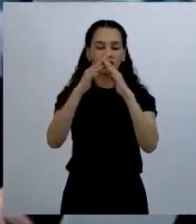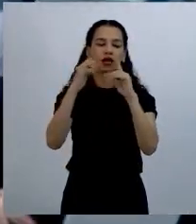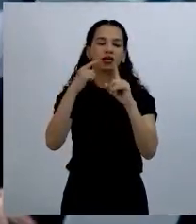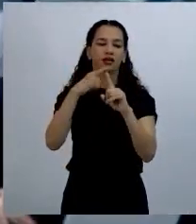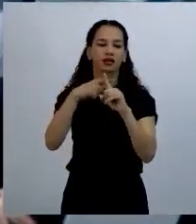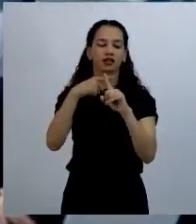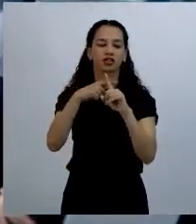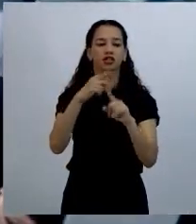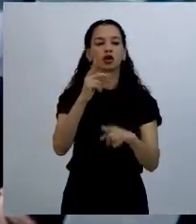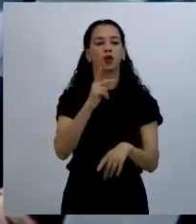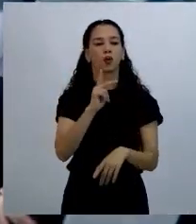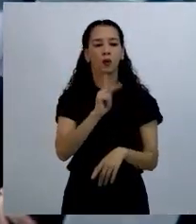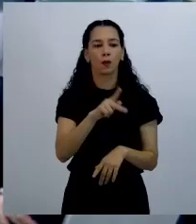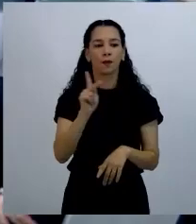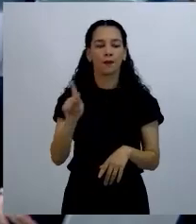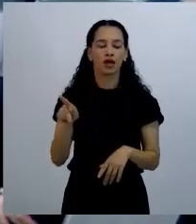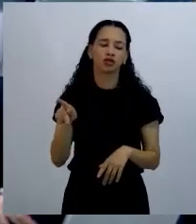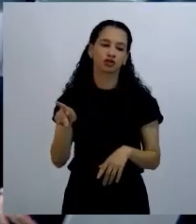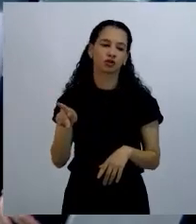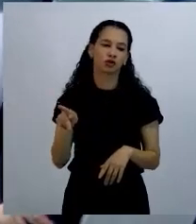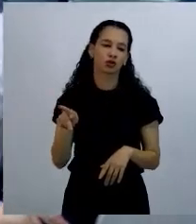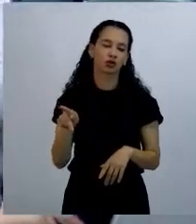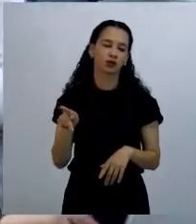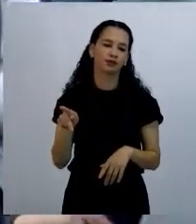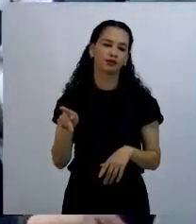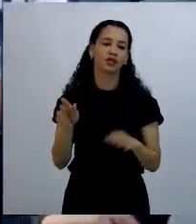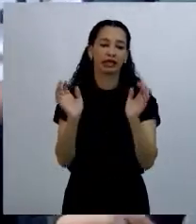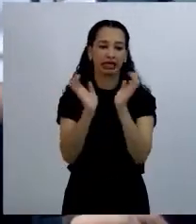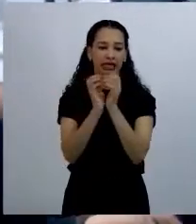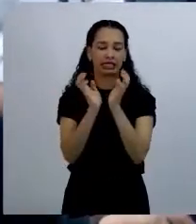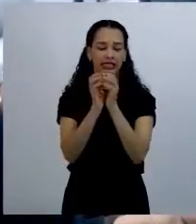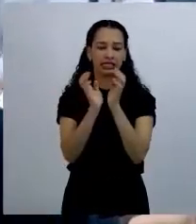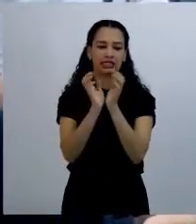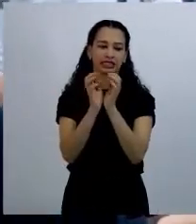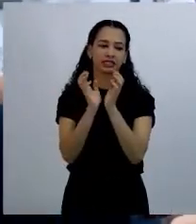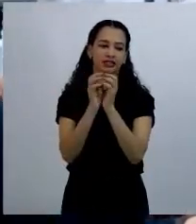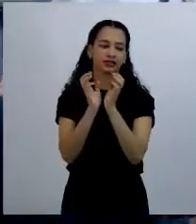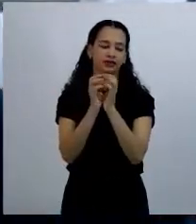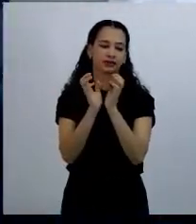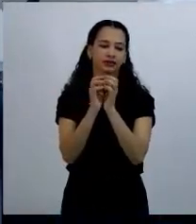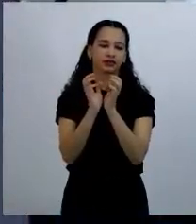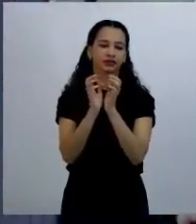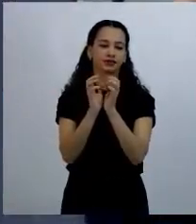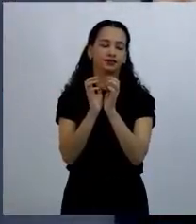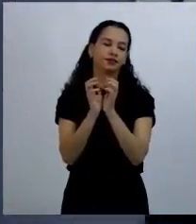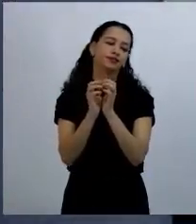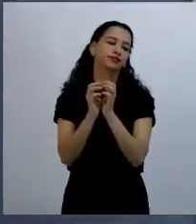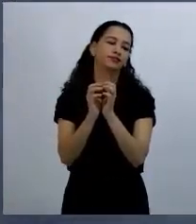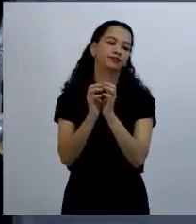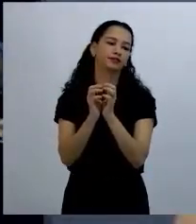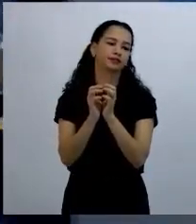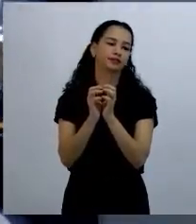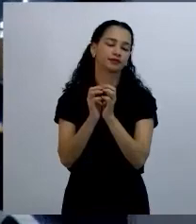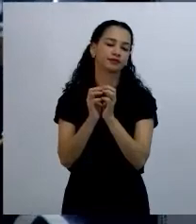estava lá e a igreja tinha uma galeria o pastor Davi mim estava pregando e dois meninos